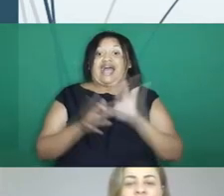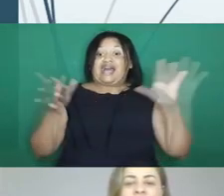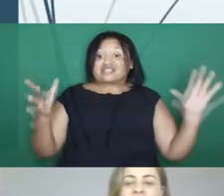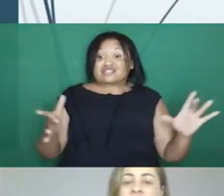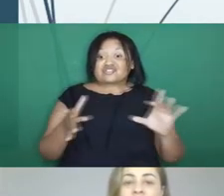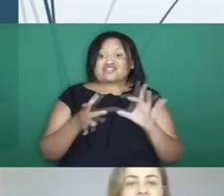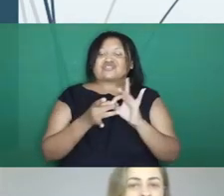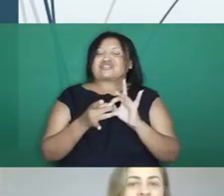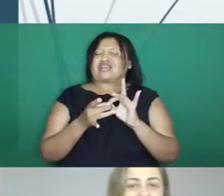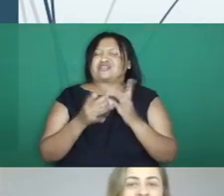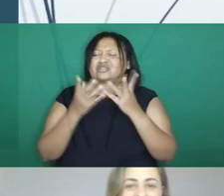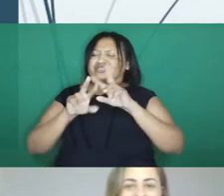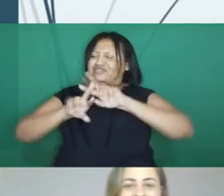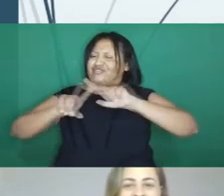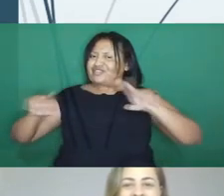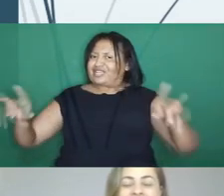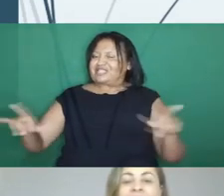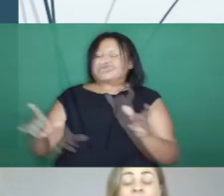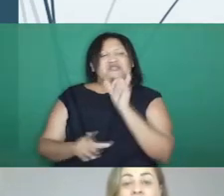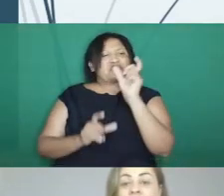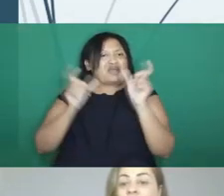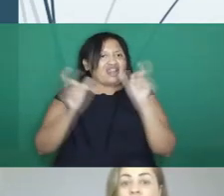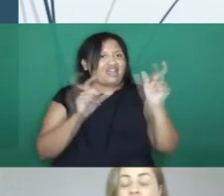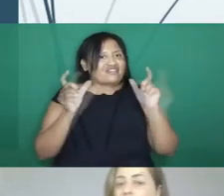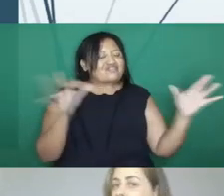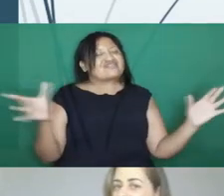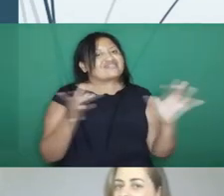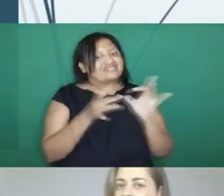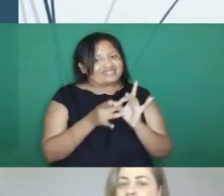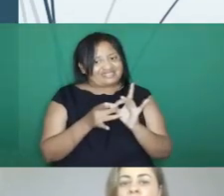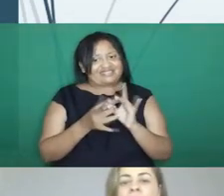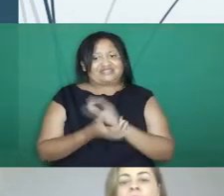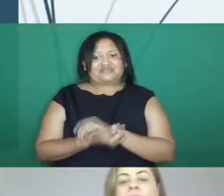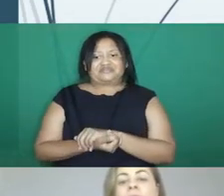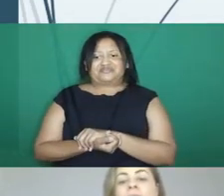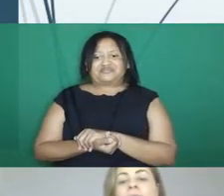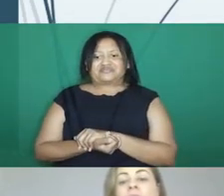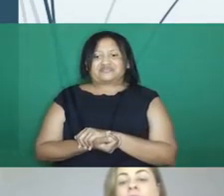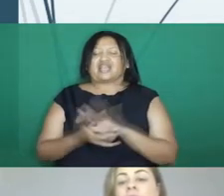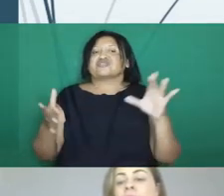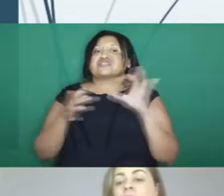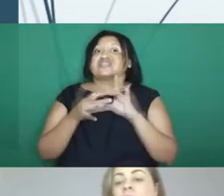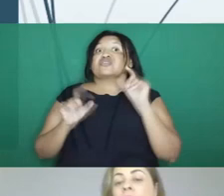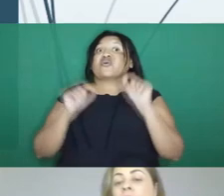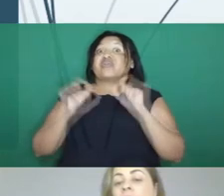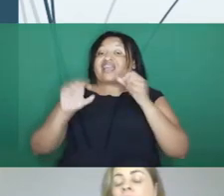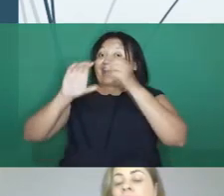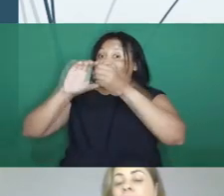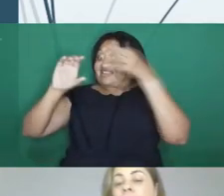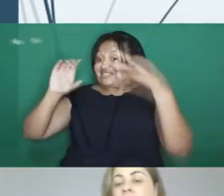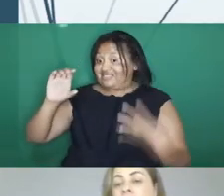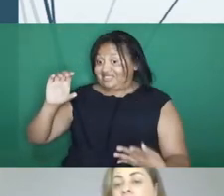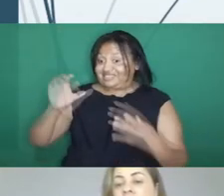associada Olha quantas palavras cognatas né Na Hora da Leitura isso ajuda bastante associados ao